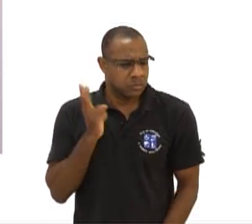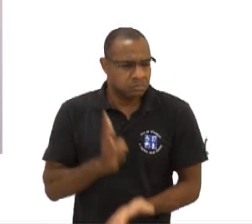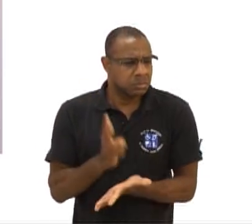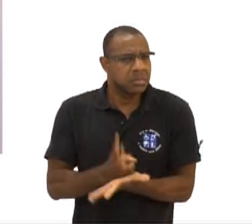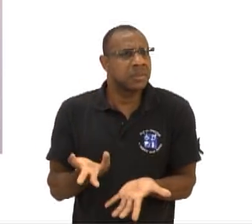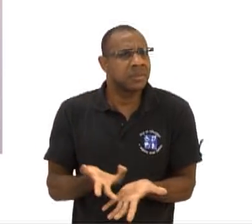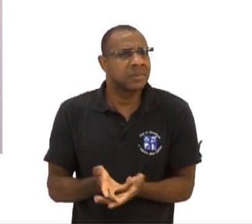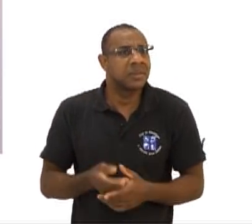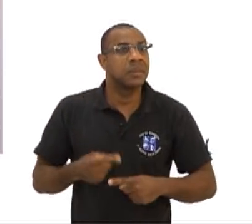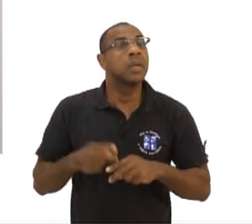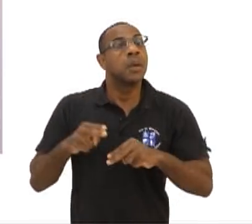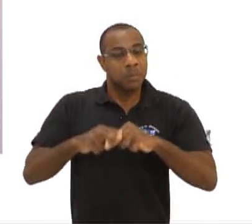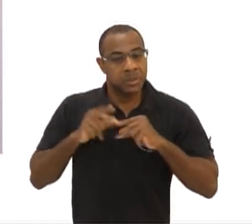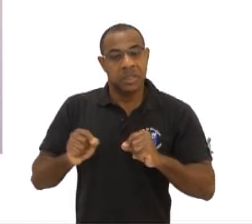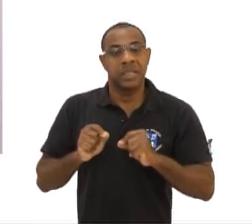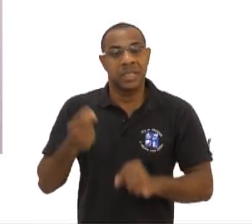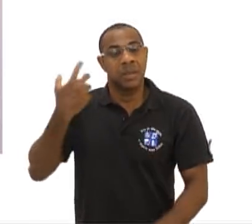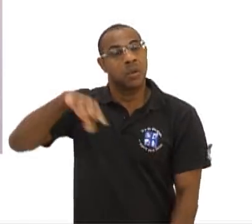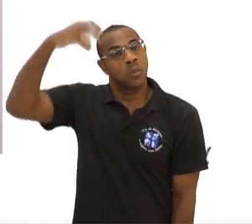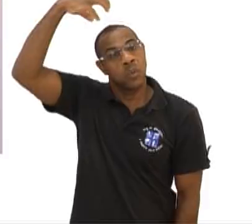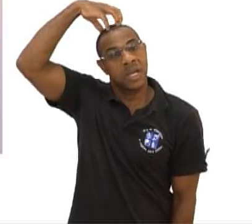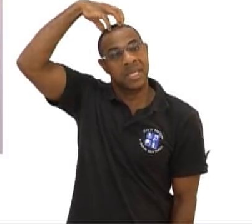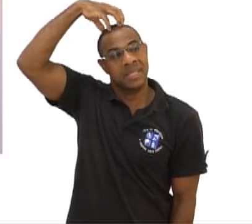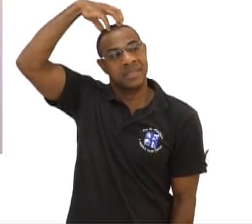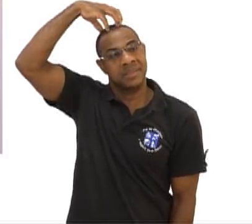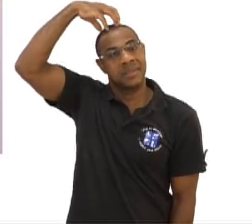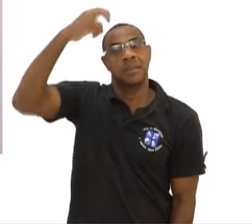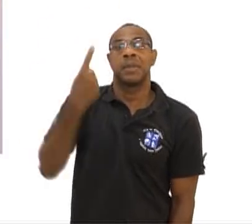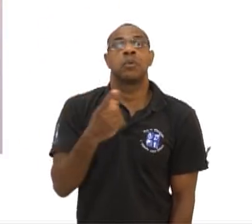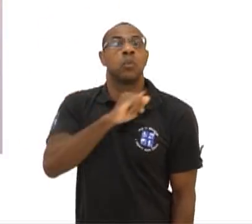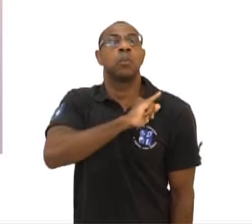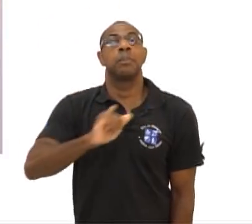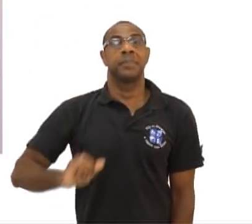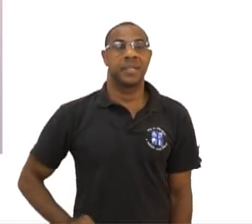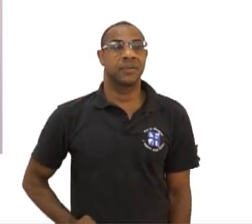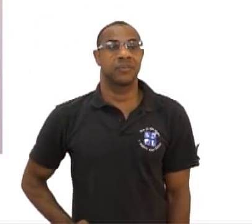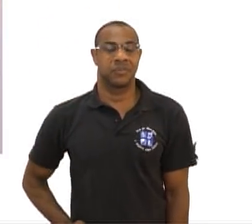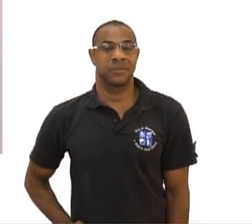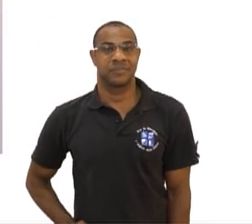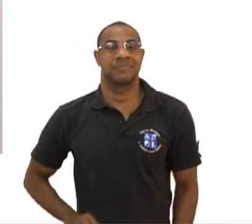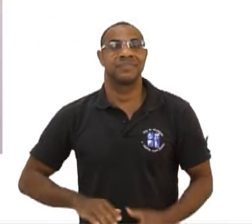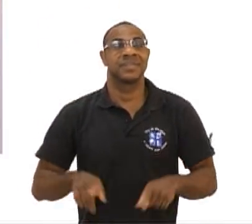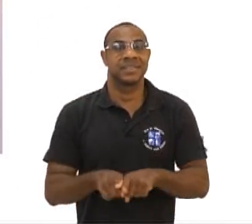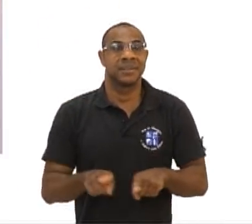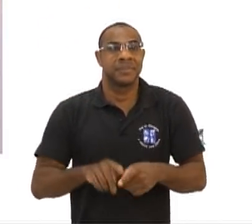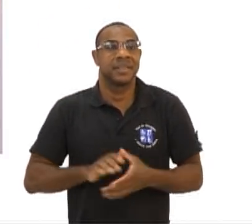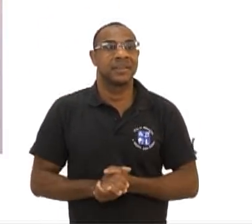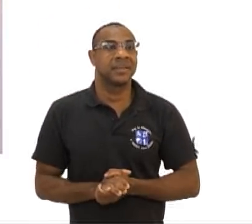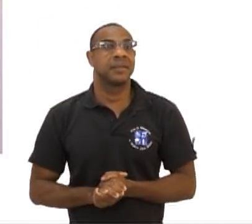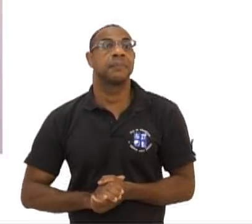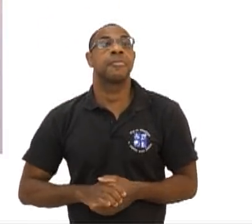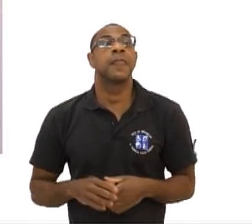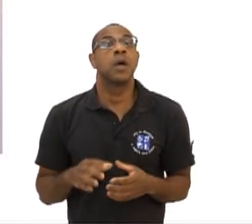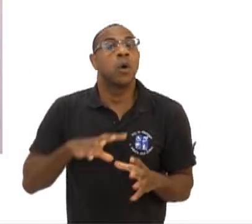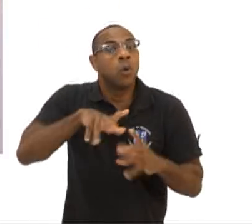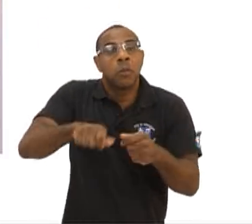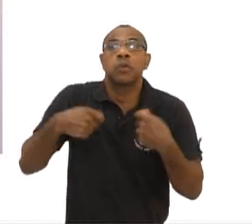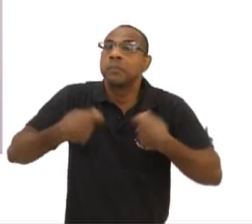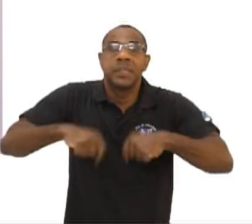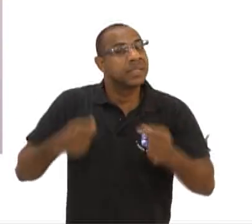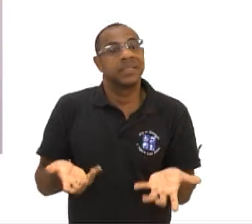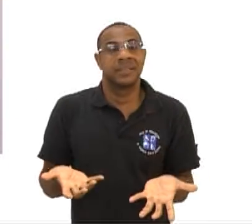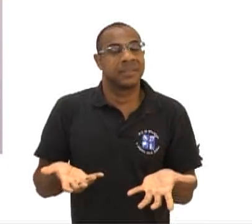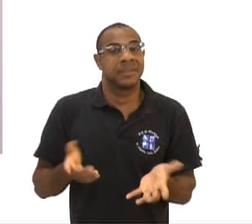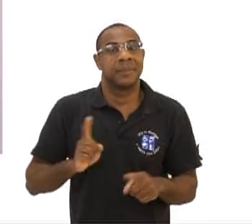Gautama poderá ser mais um rei, mais um grande imperador, mais um opressor dominador. O mundo não precisa mais de